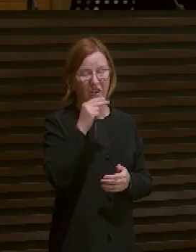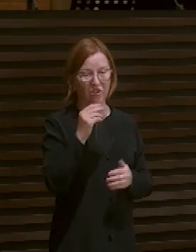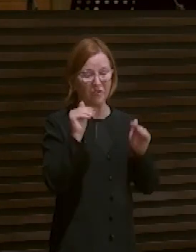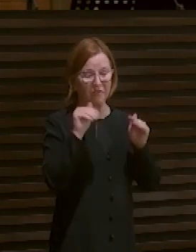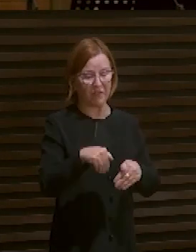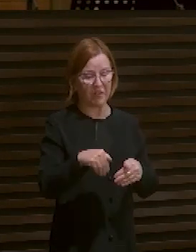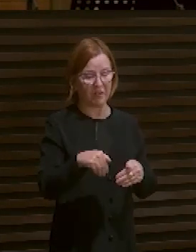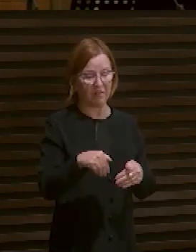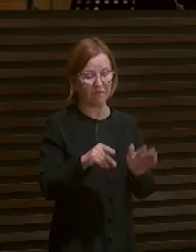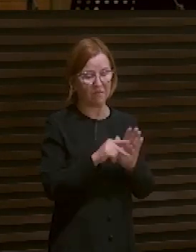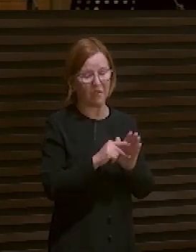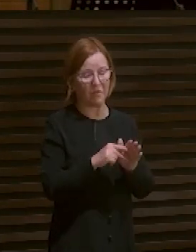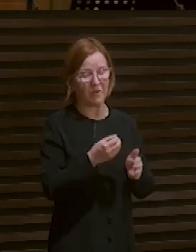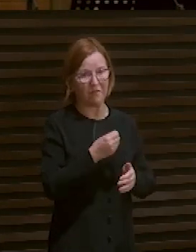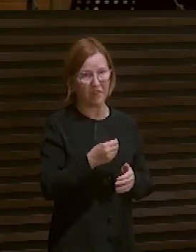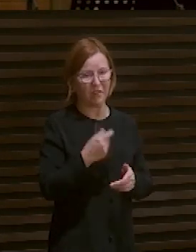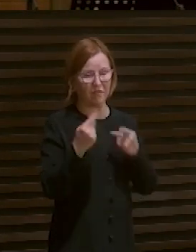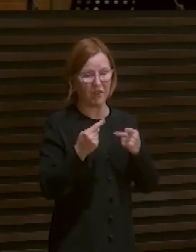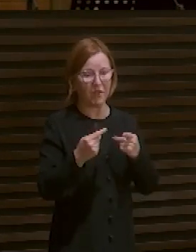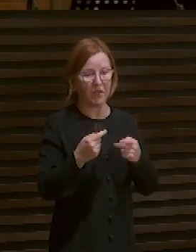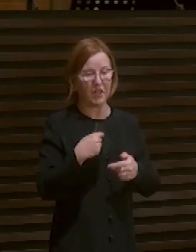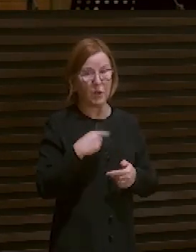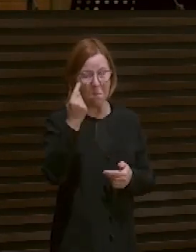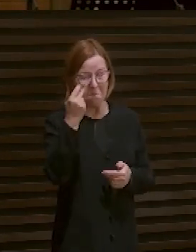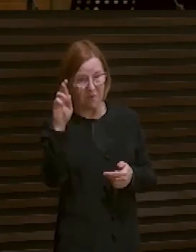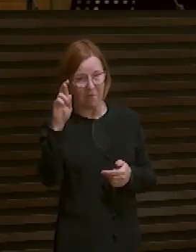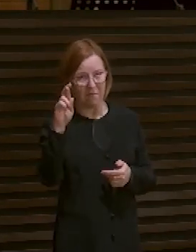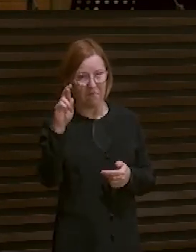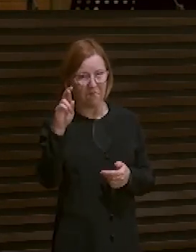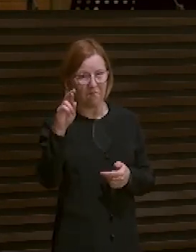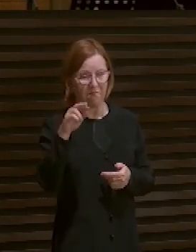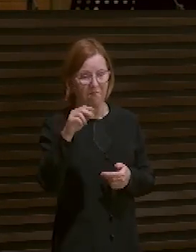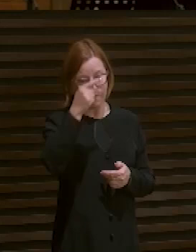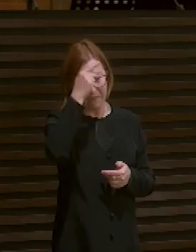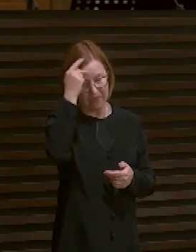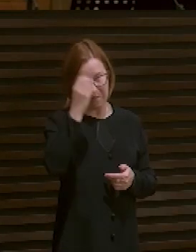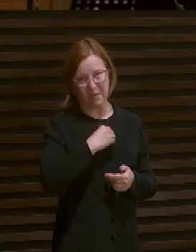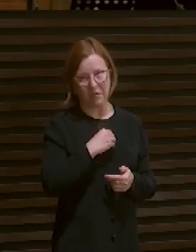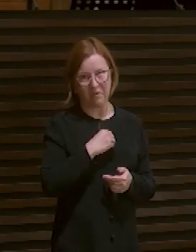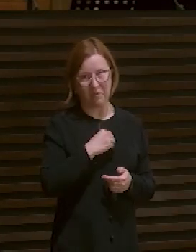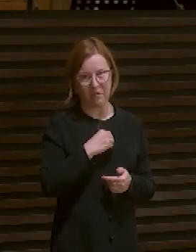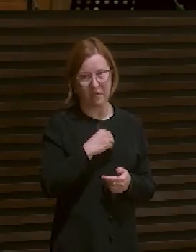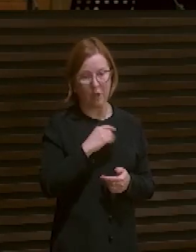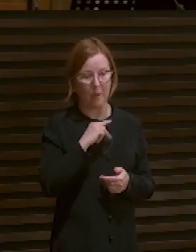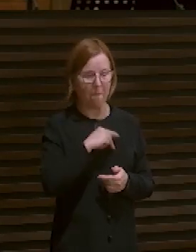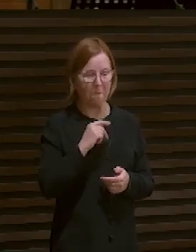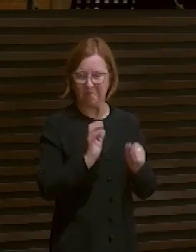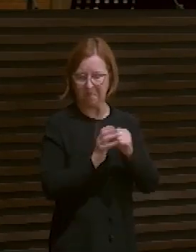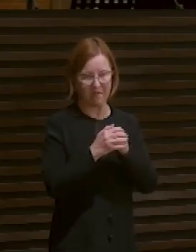sou o príncipe dos pecadores. Ele não se escondia na vaidade. Então